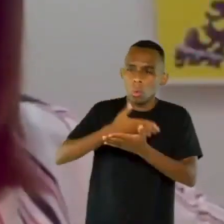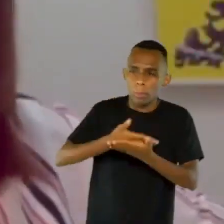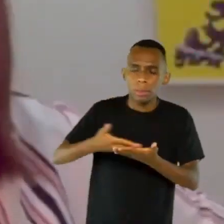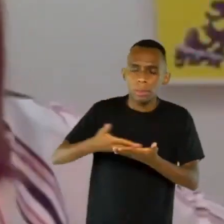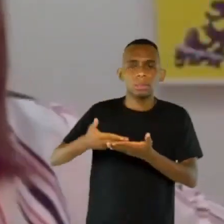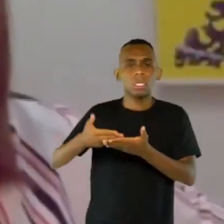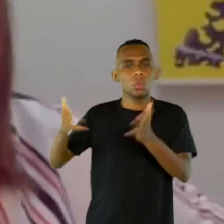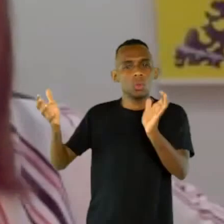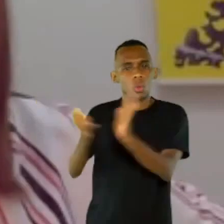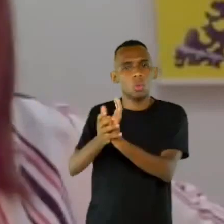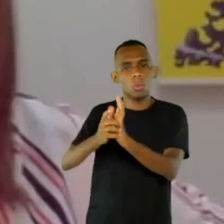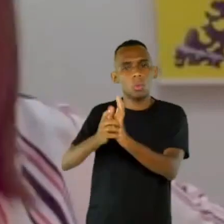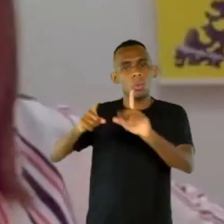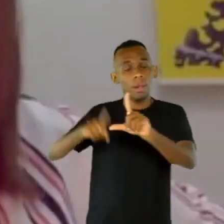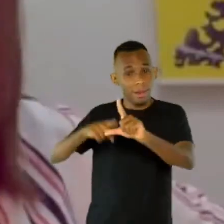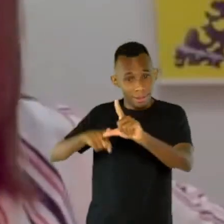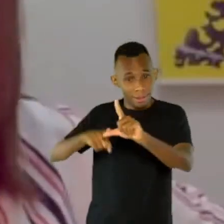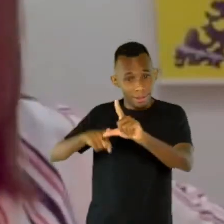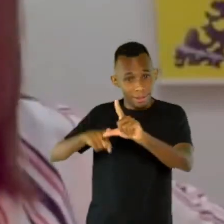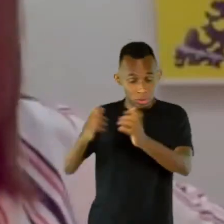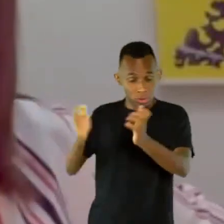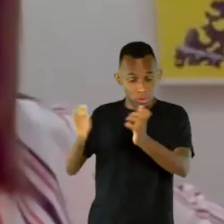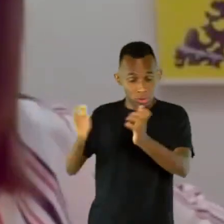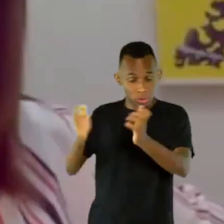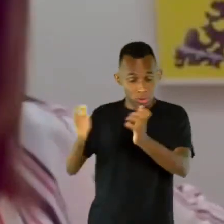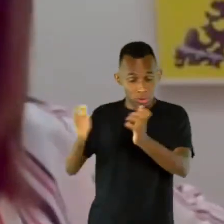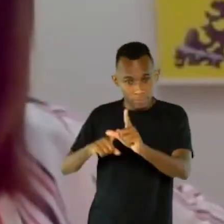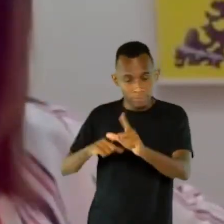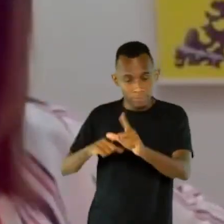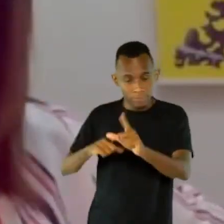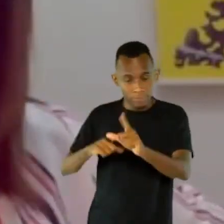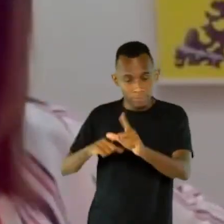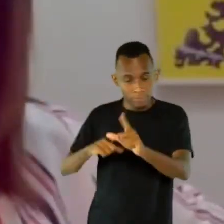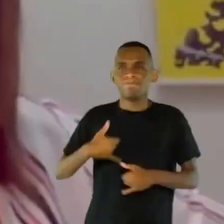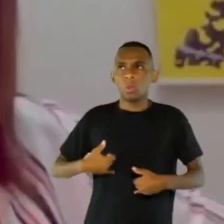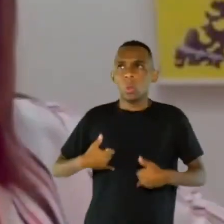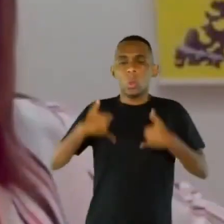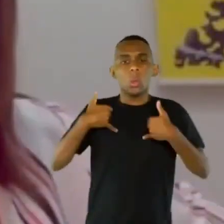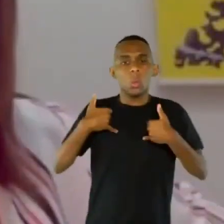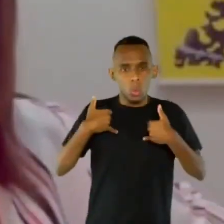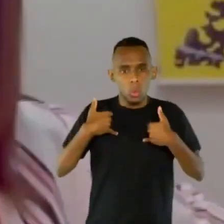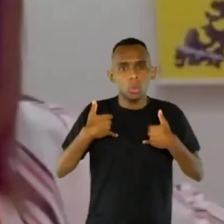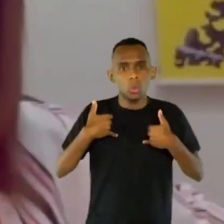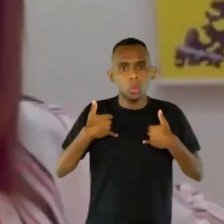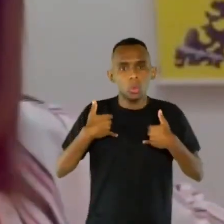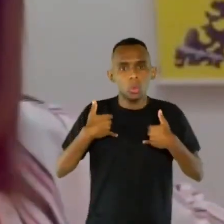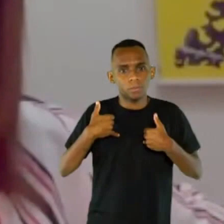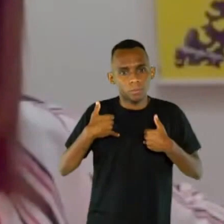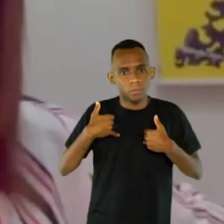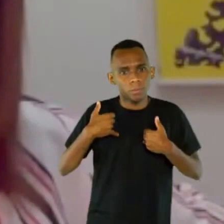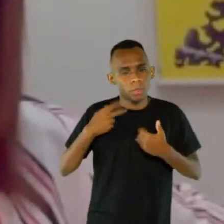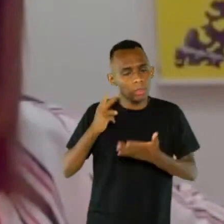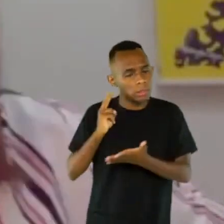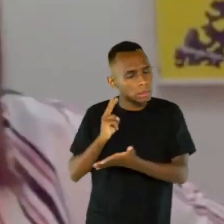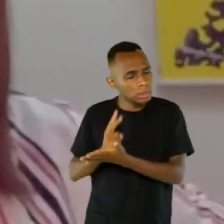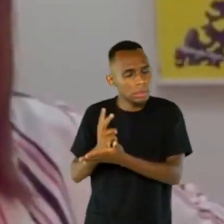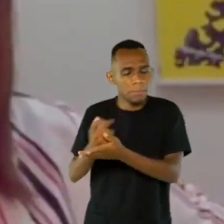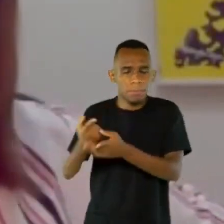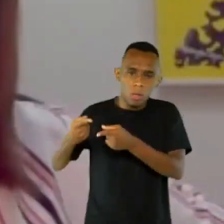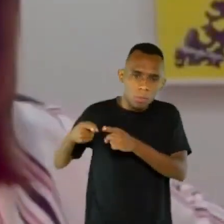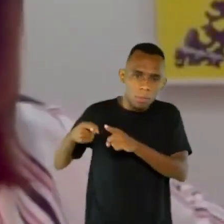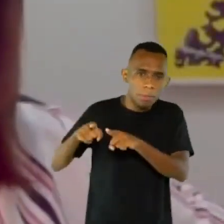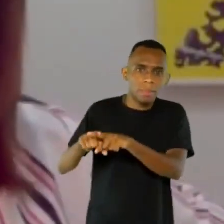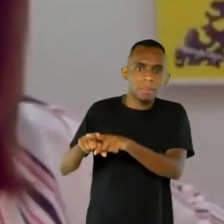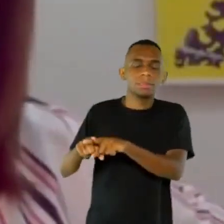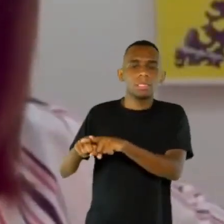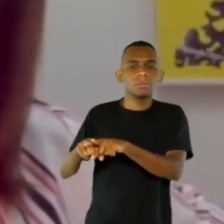lá, tive o privilégio de ter sempre o Luiz Schwartz como meu editor,